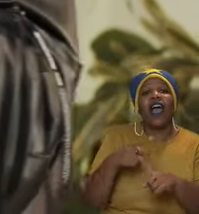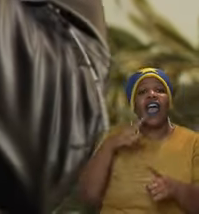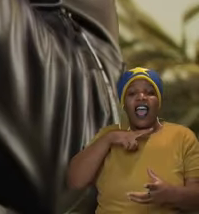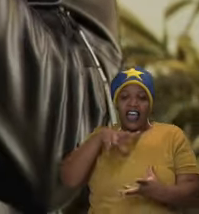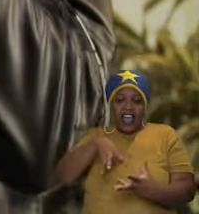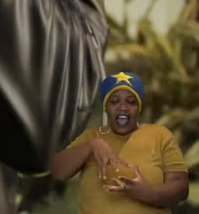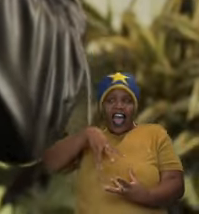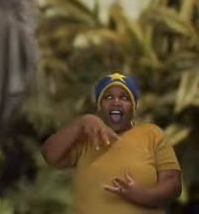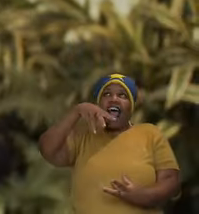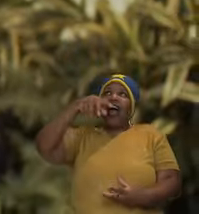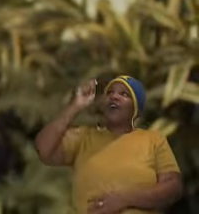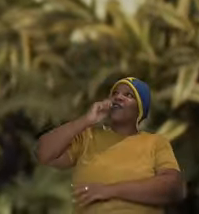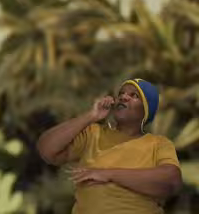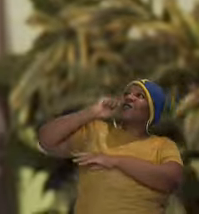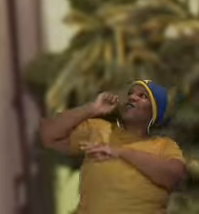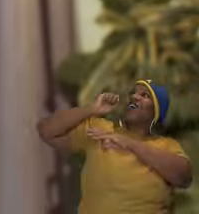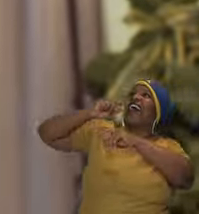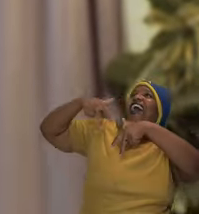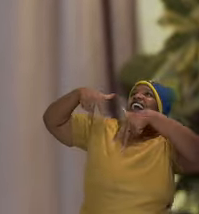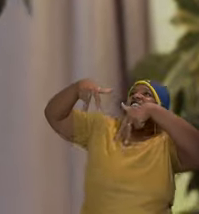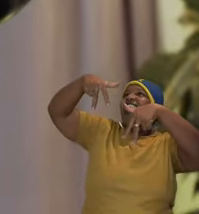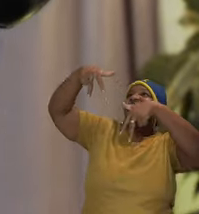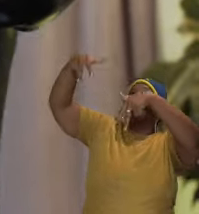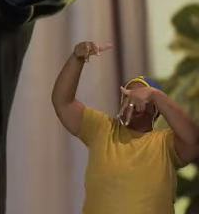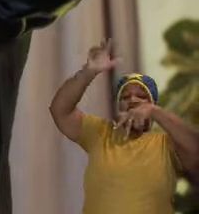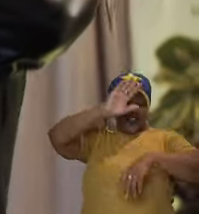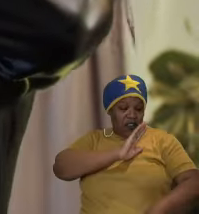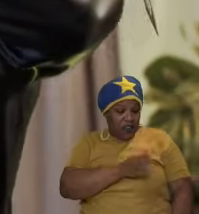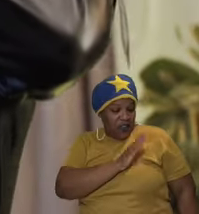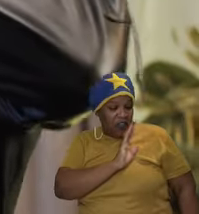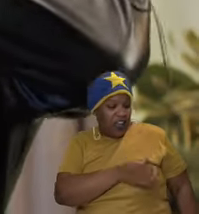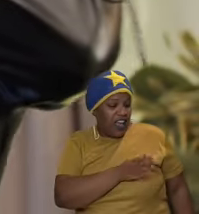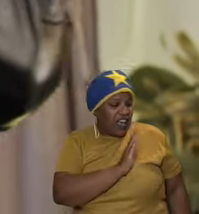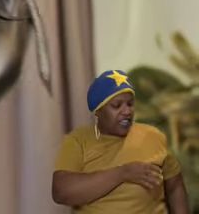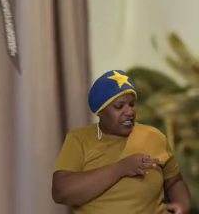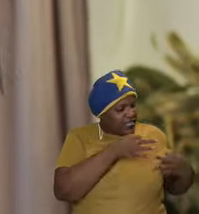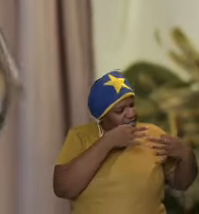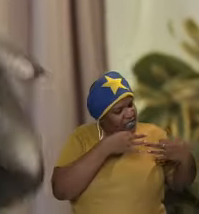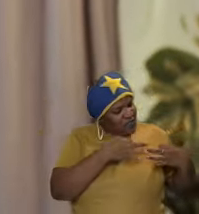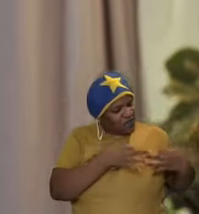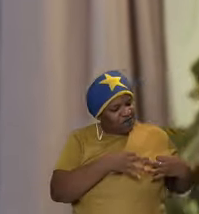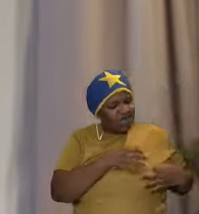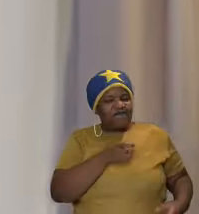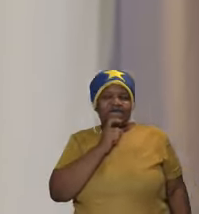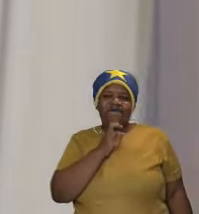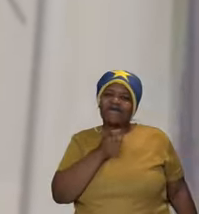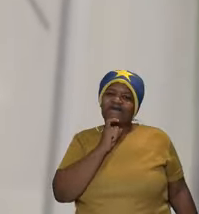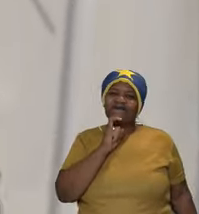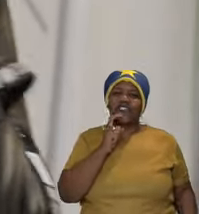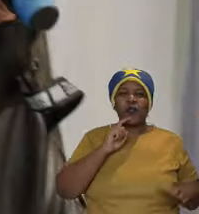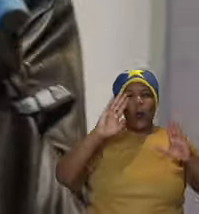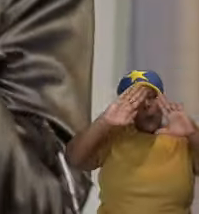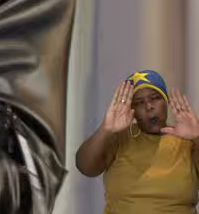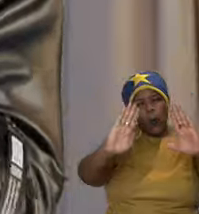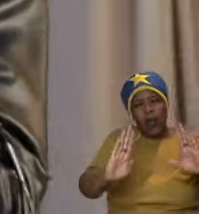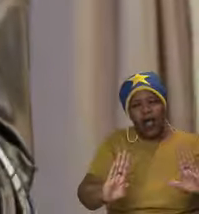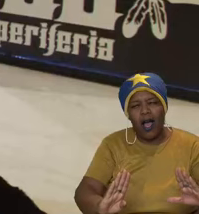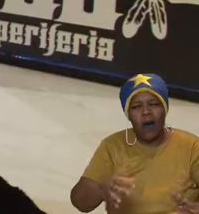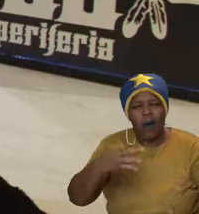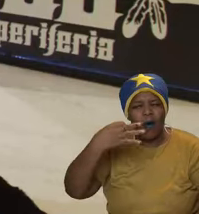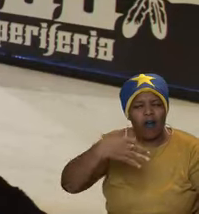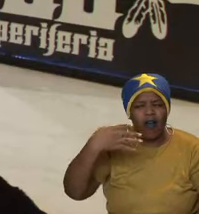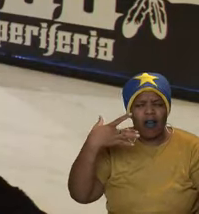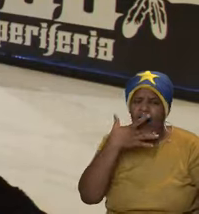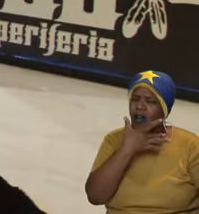alma de pipa voada e coração de margarita gelada. Corpo de Patrícia, mente